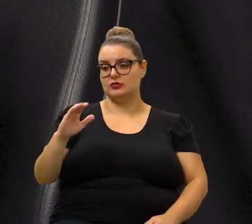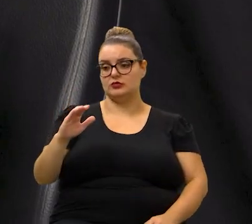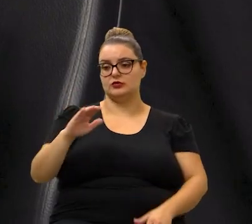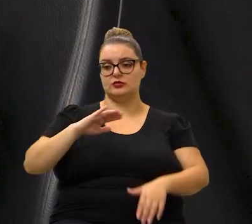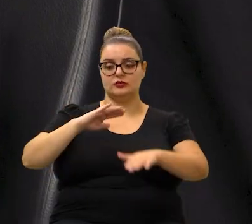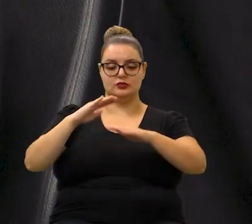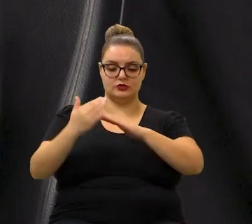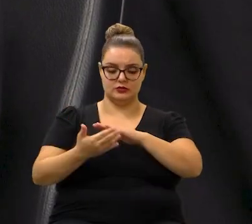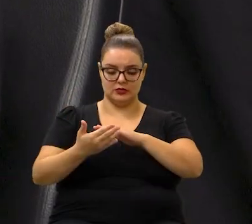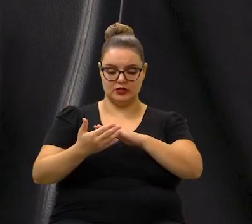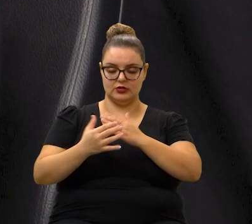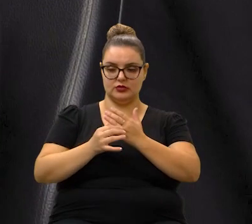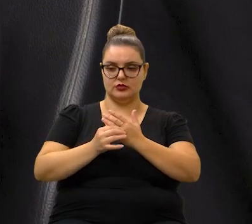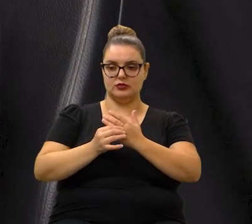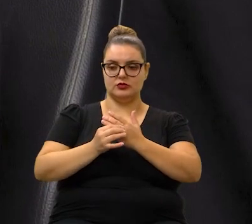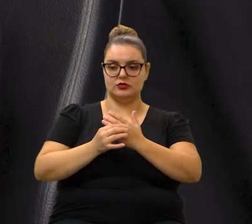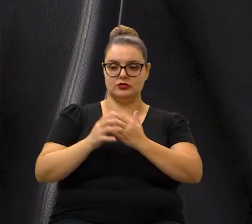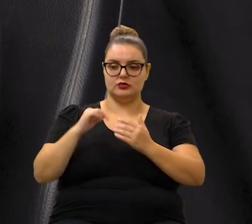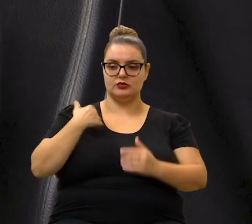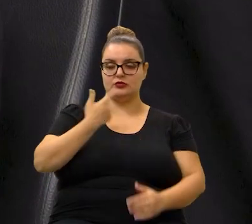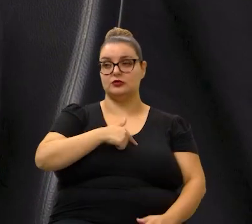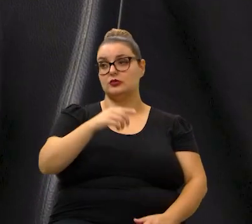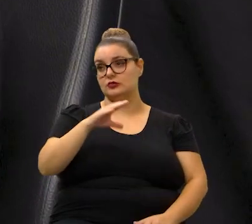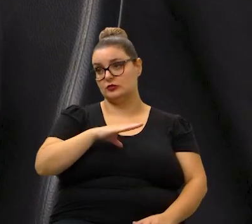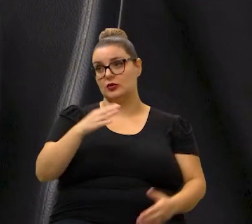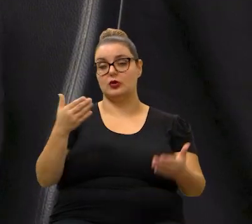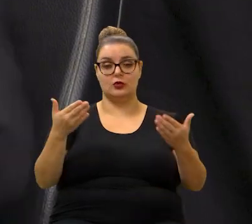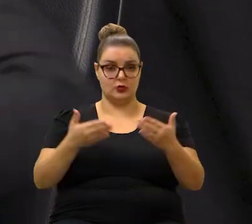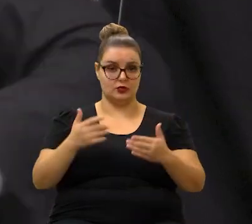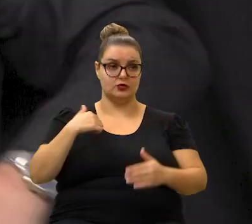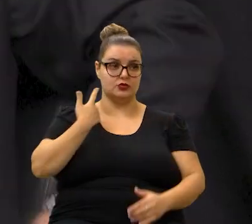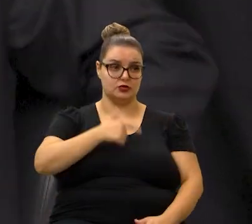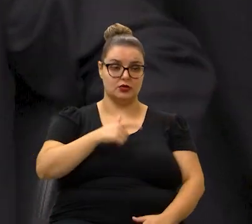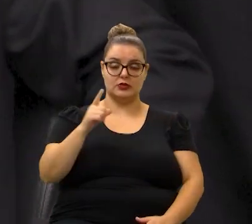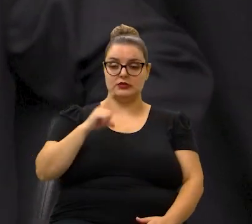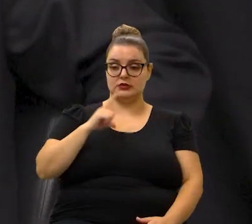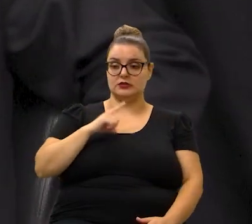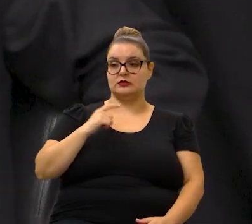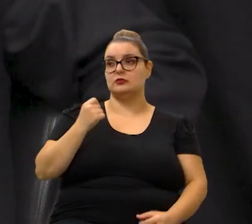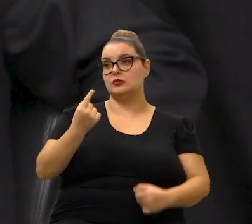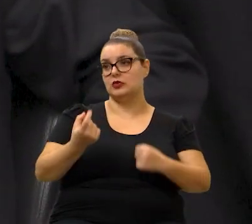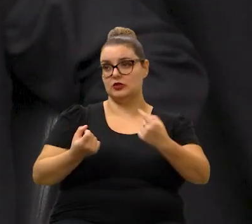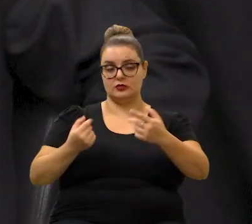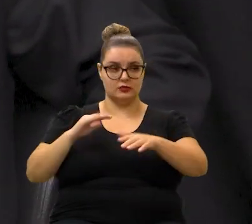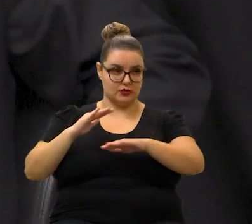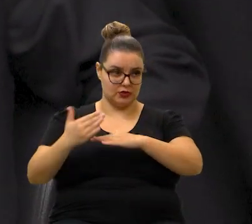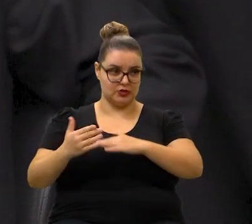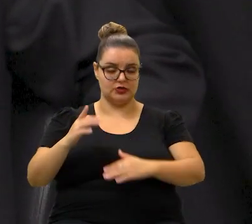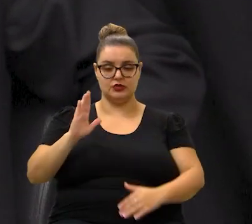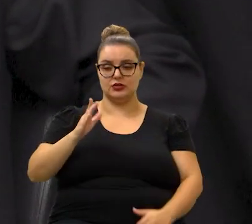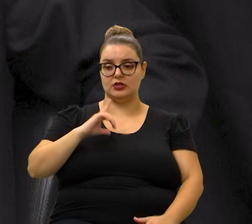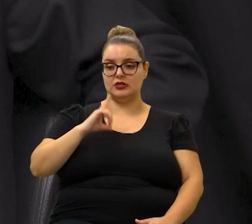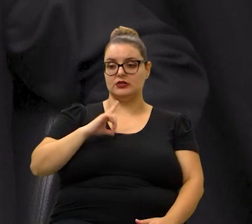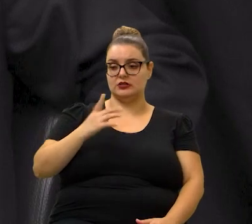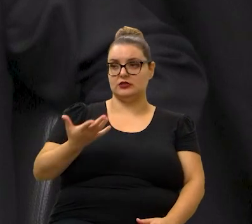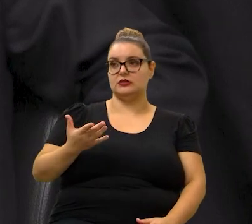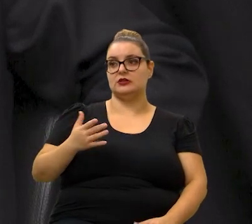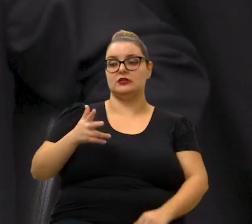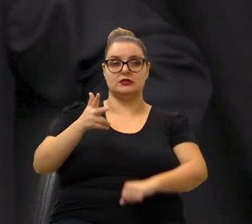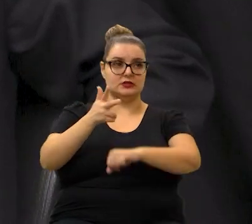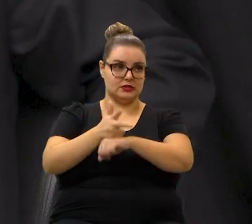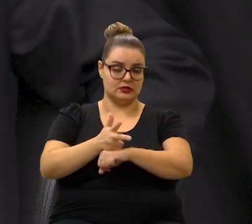nos bairros do nosso município hoje nós temos alguns bairros já que possuem as